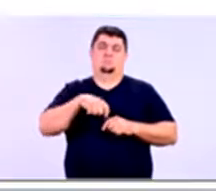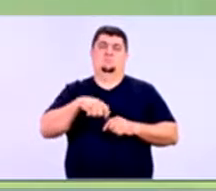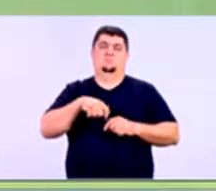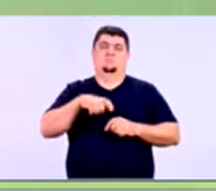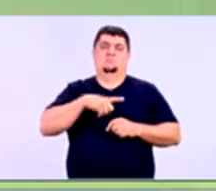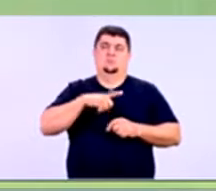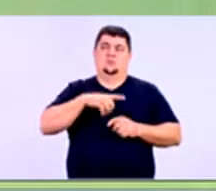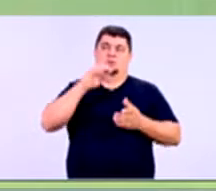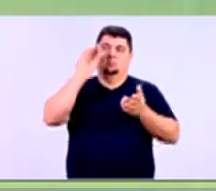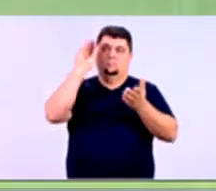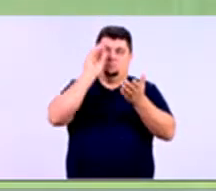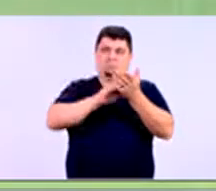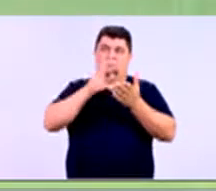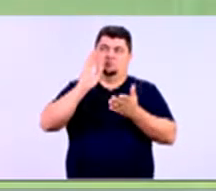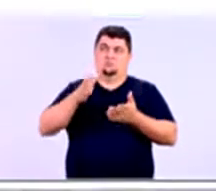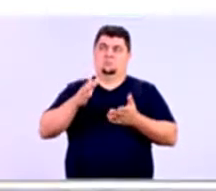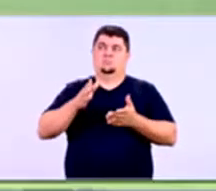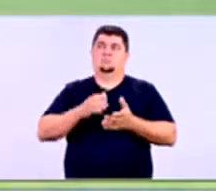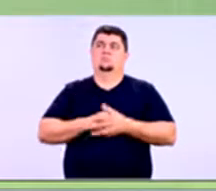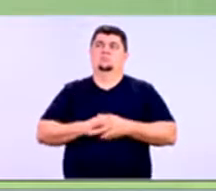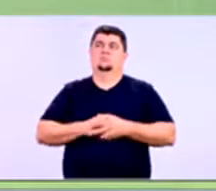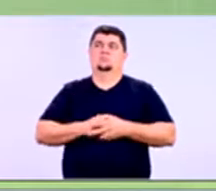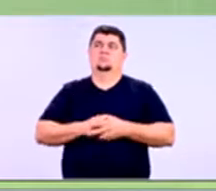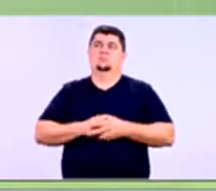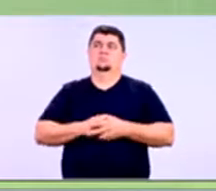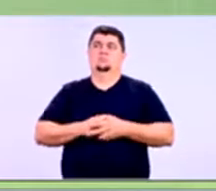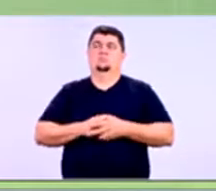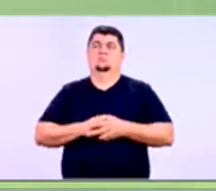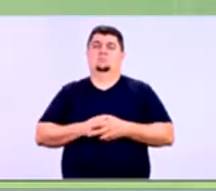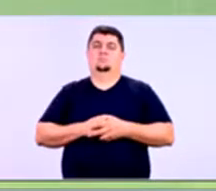gente já aplicou diretamente na fórmula.